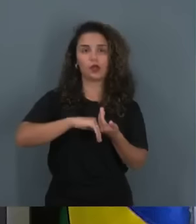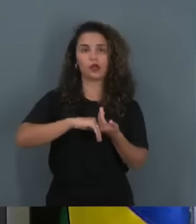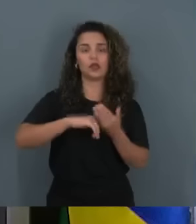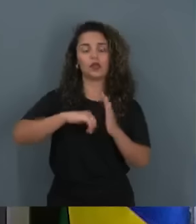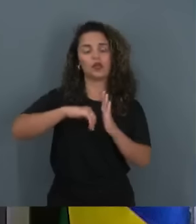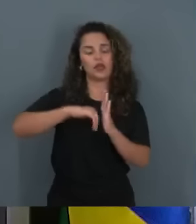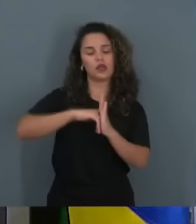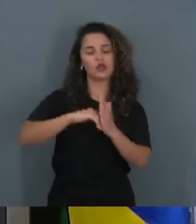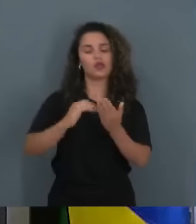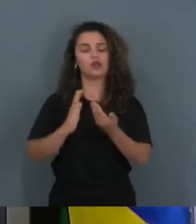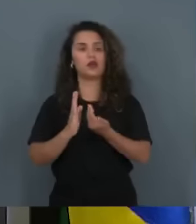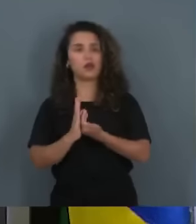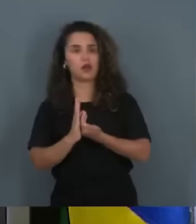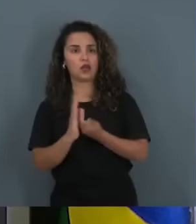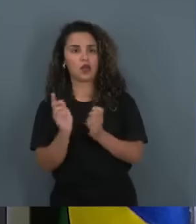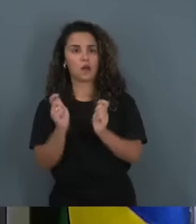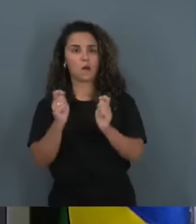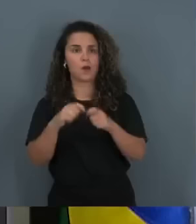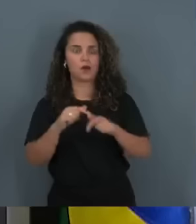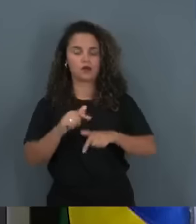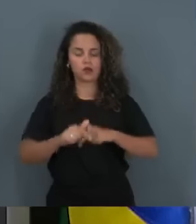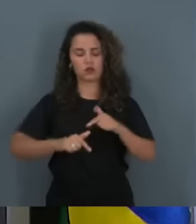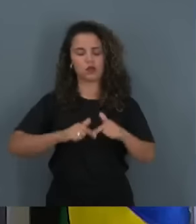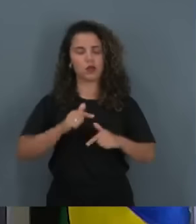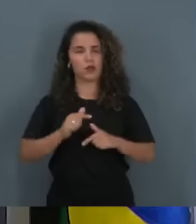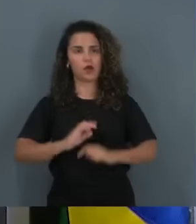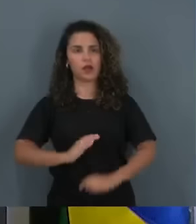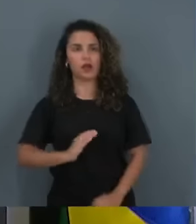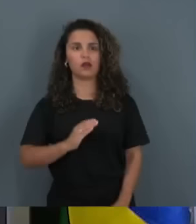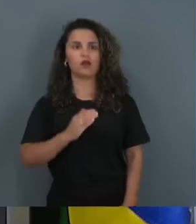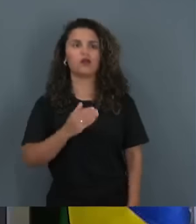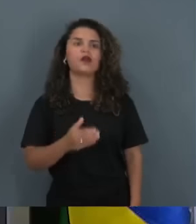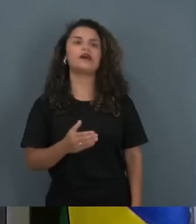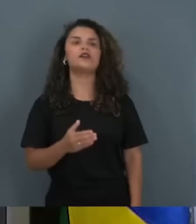Senado, possam agir com coragem